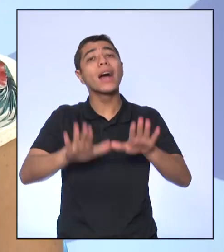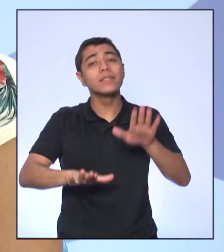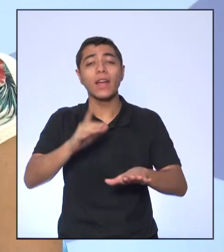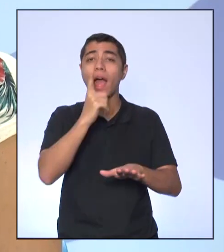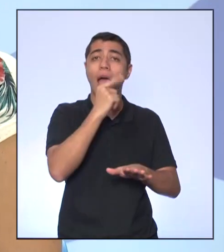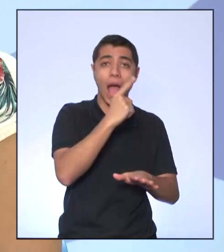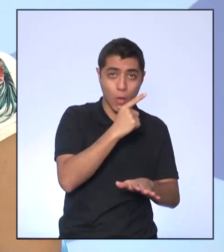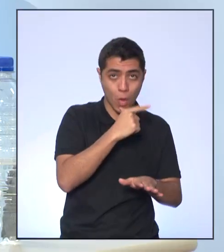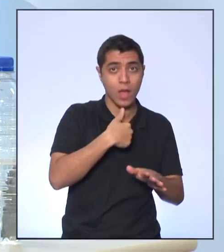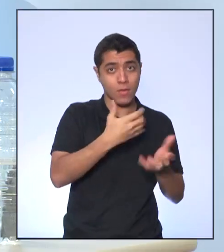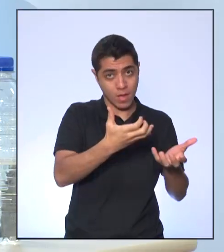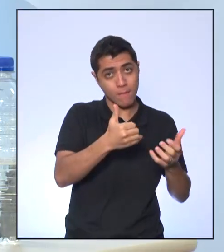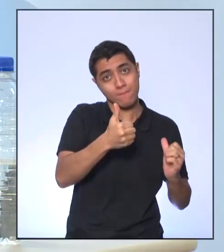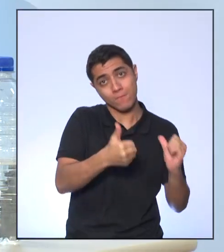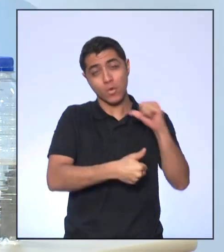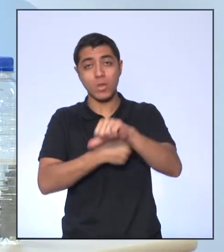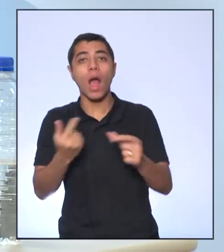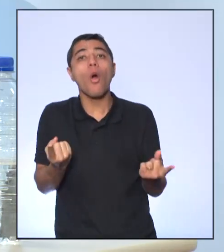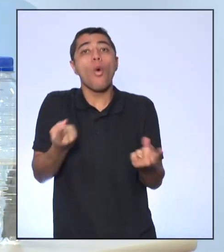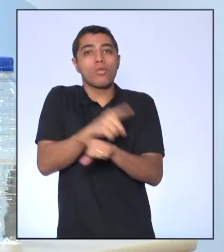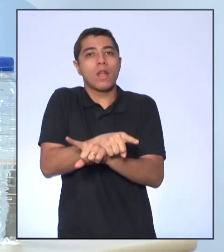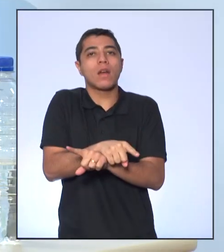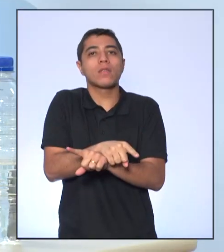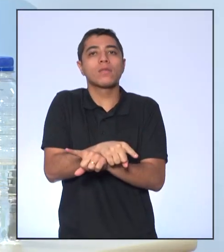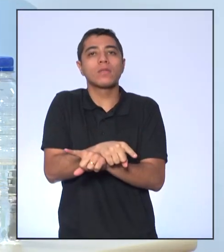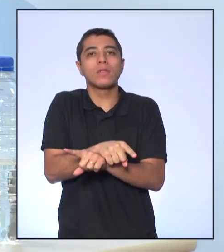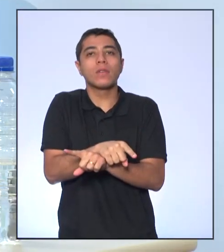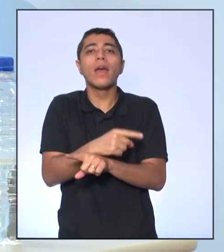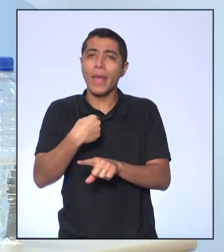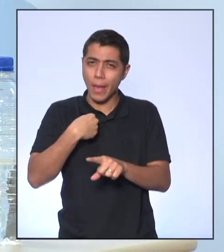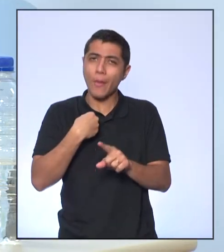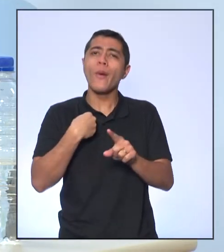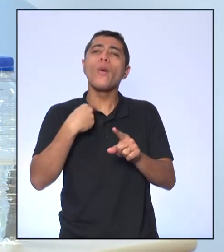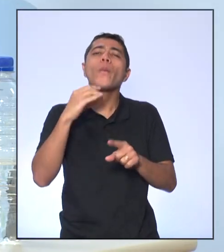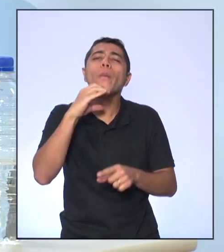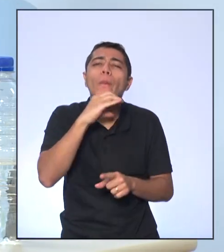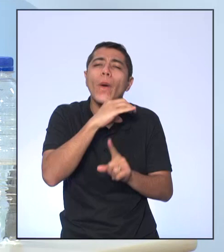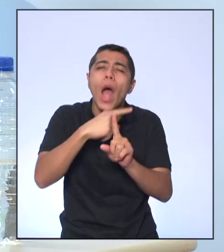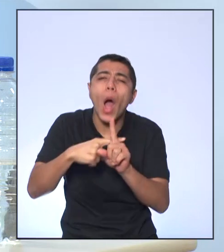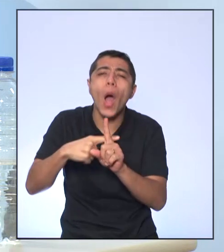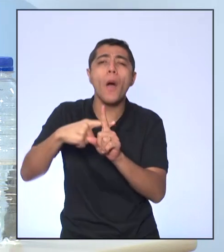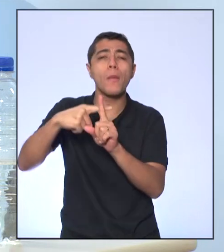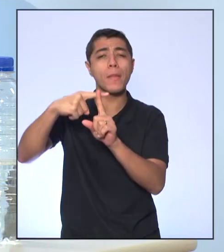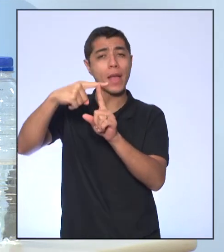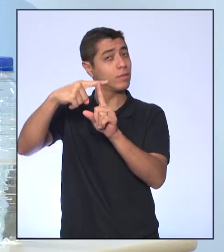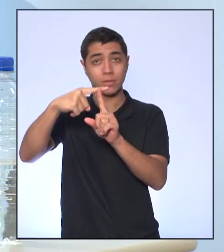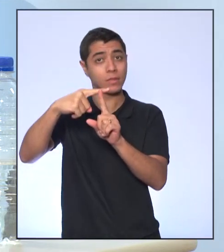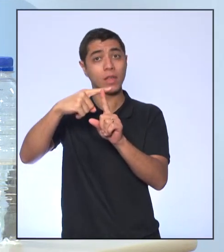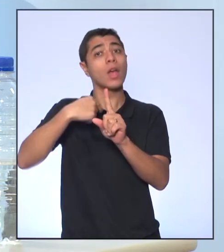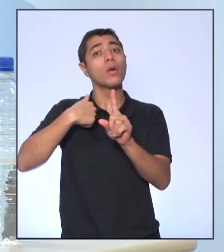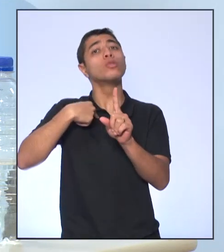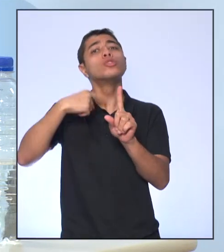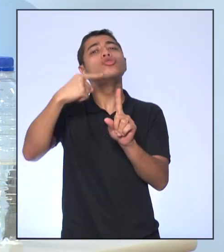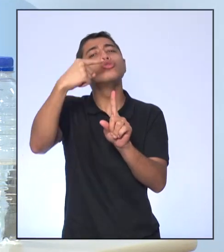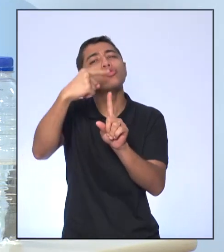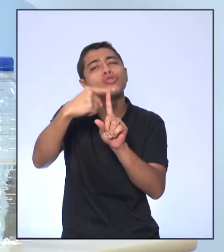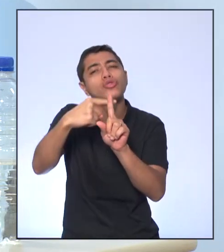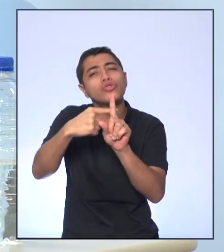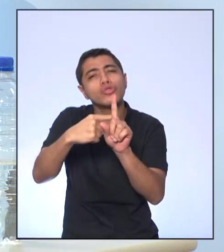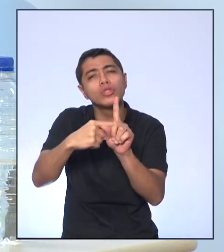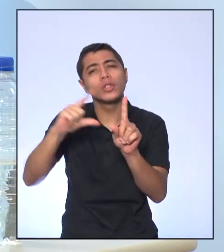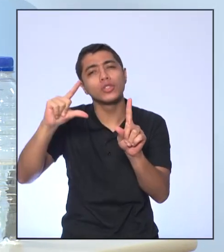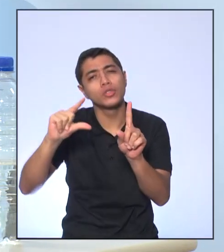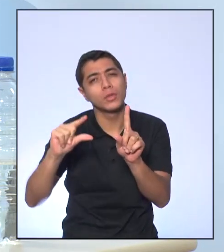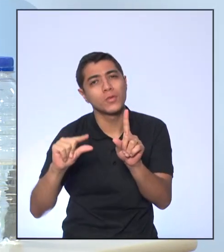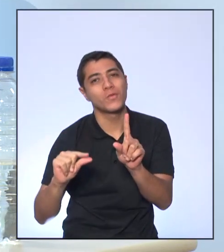Se a gente quer transformar para o estado sólido, a gente não aumenta a temperatura, a gente diminui a temperatura. Esse calor aí que